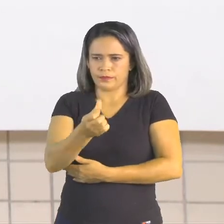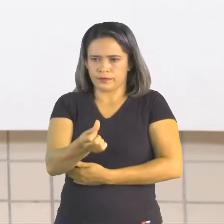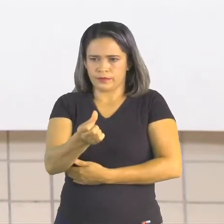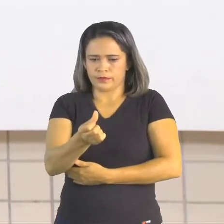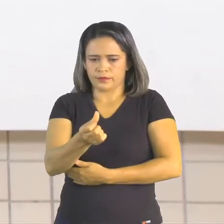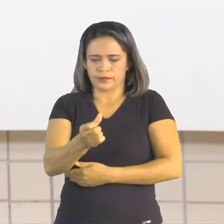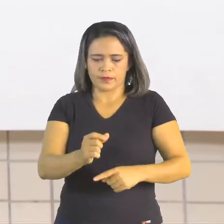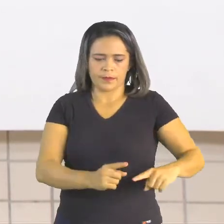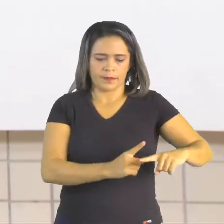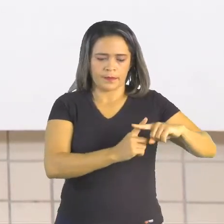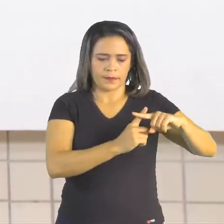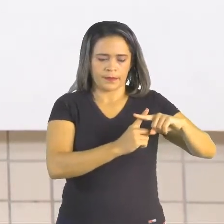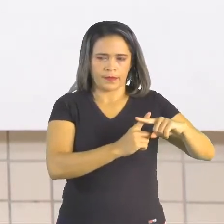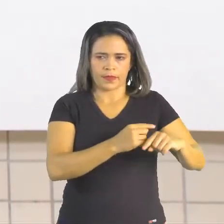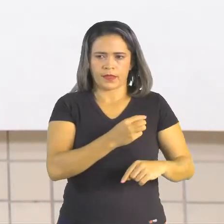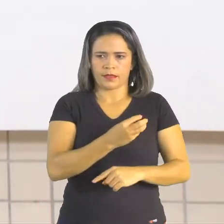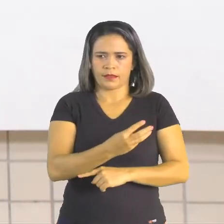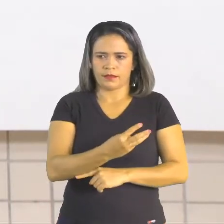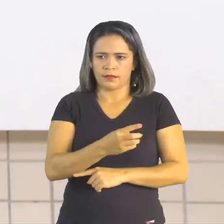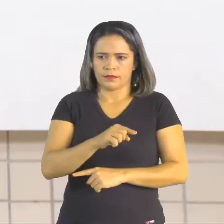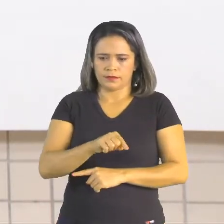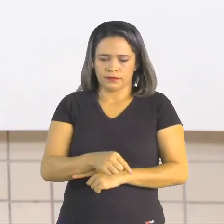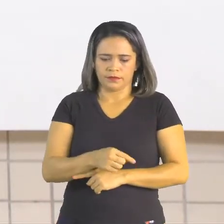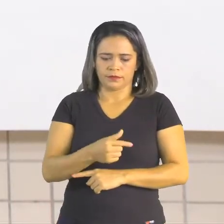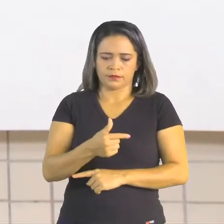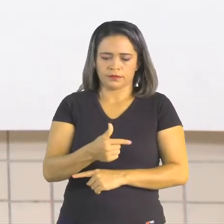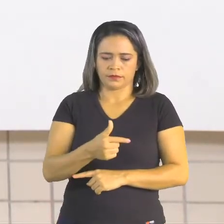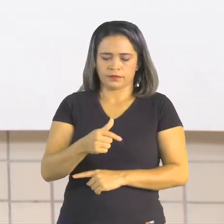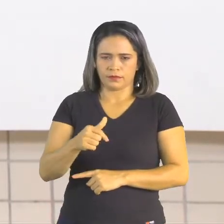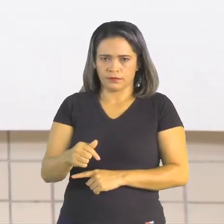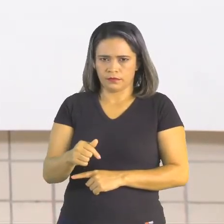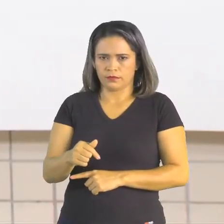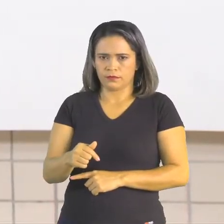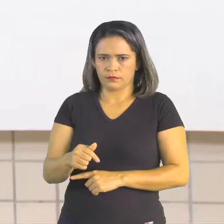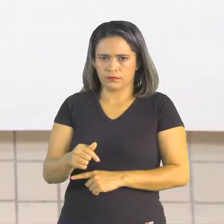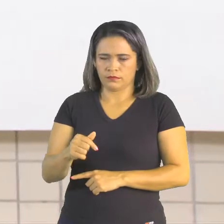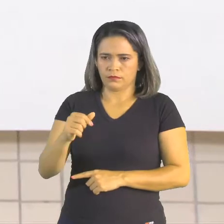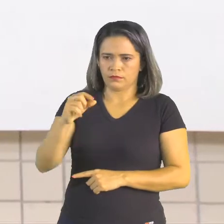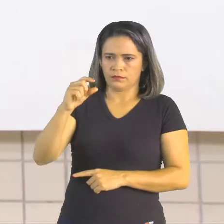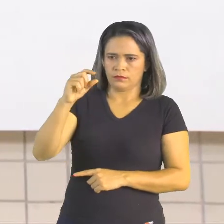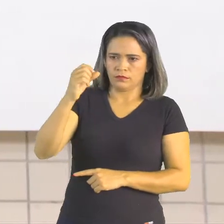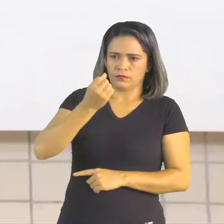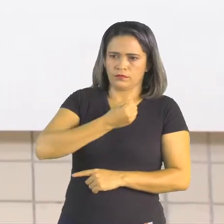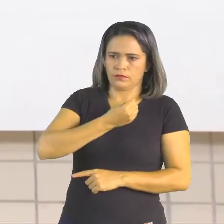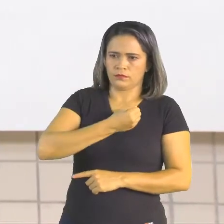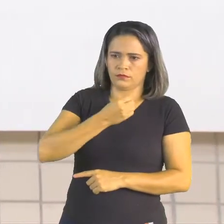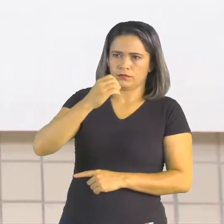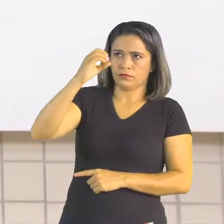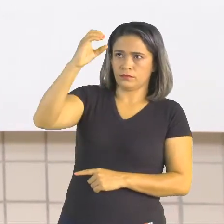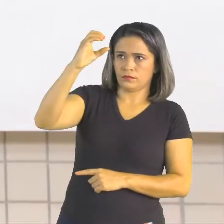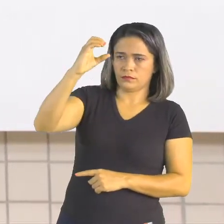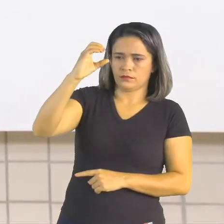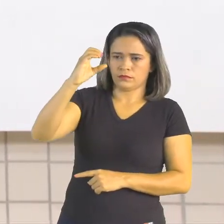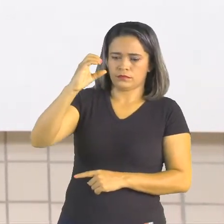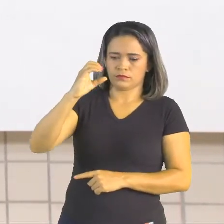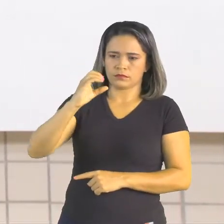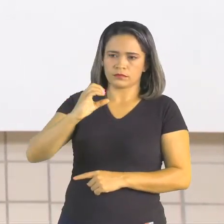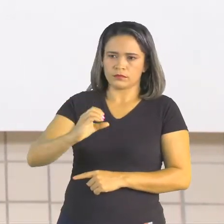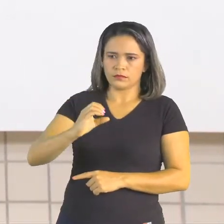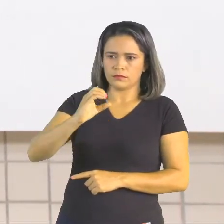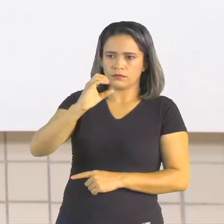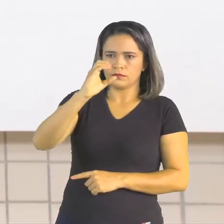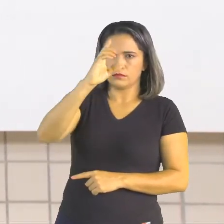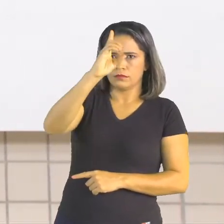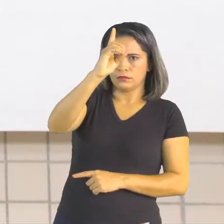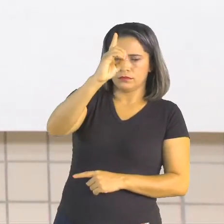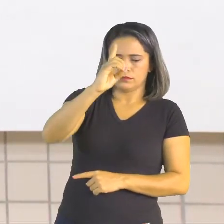estando atento ao quê? Centésimo irá somar com centésimo, décimo irá somar com décimo, unidade